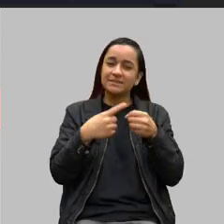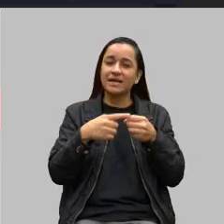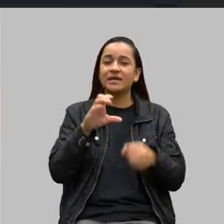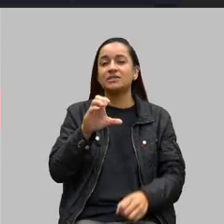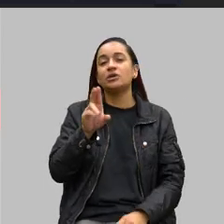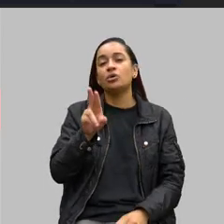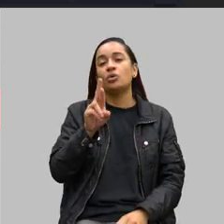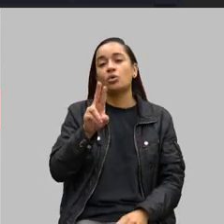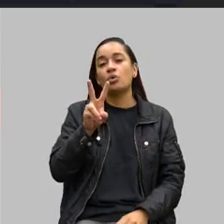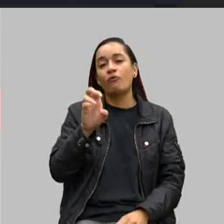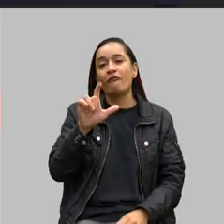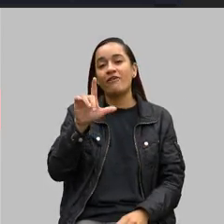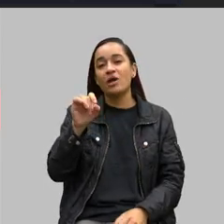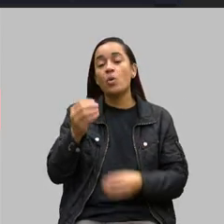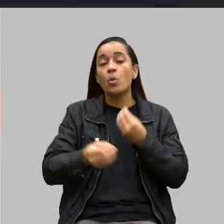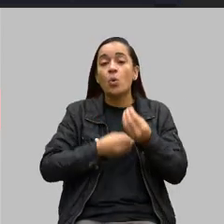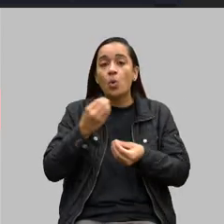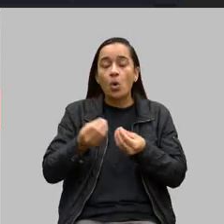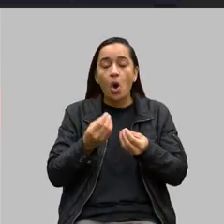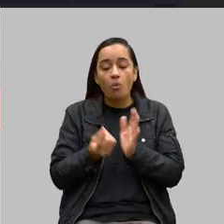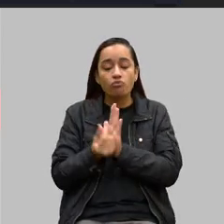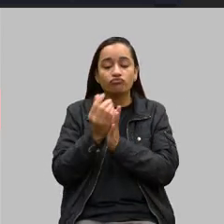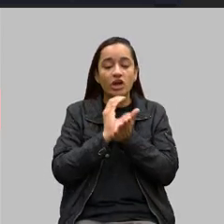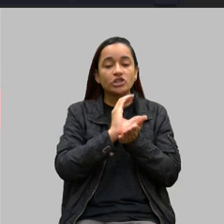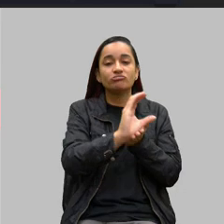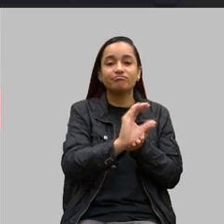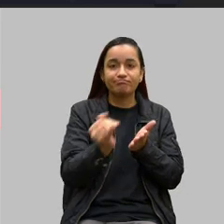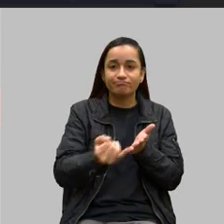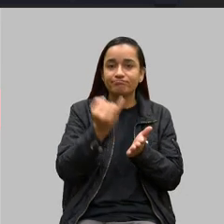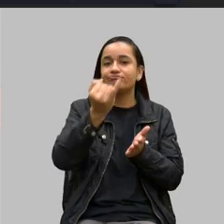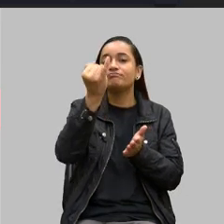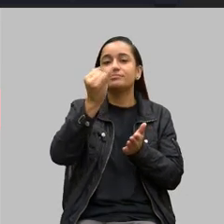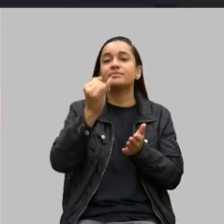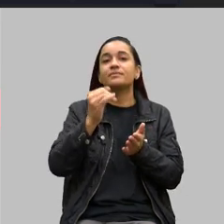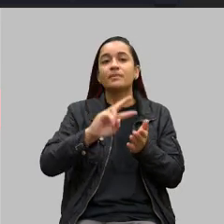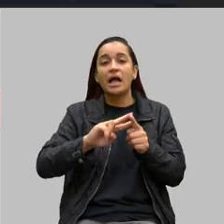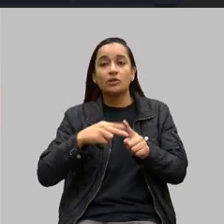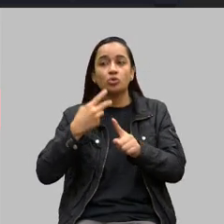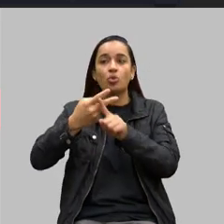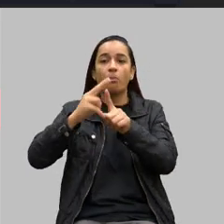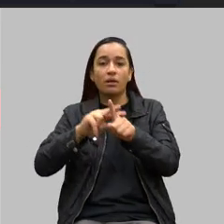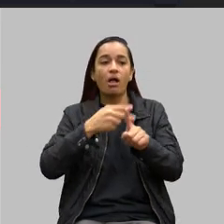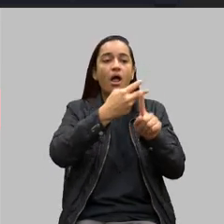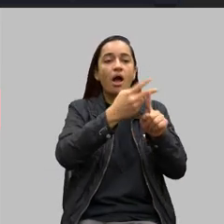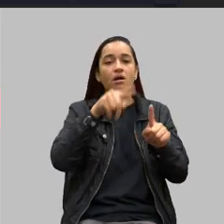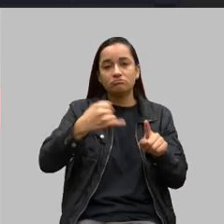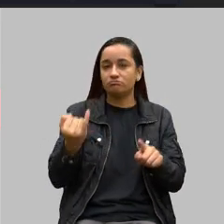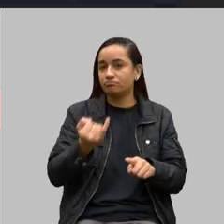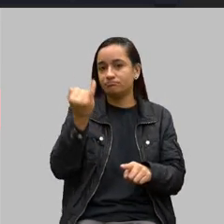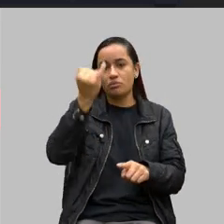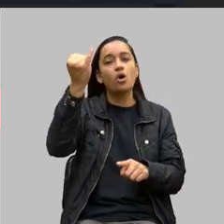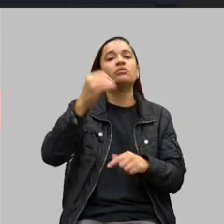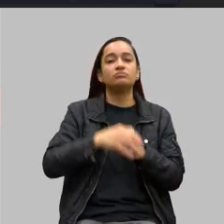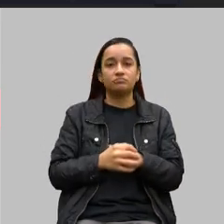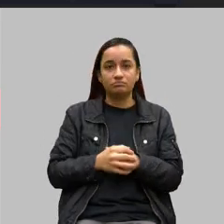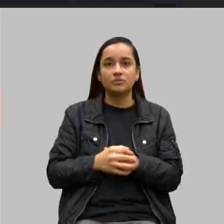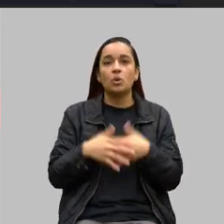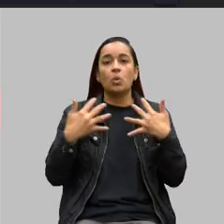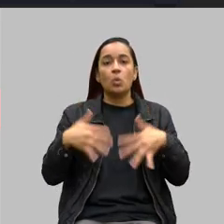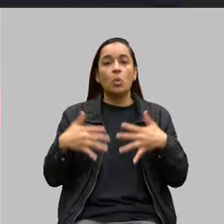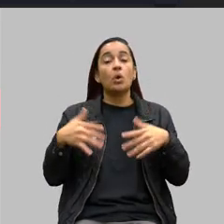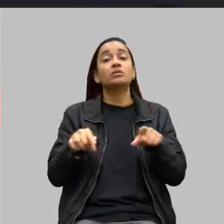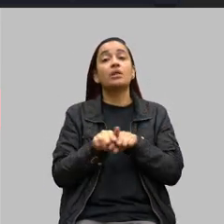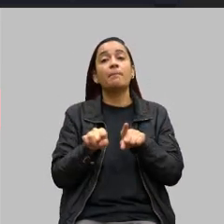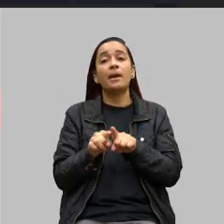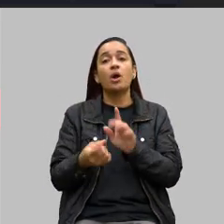de atração de investimento né que a duplicação que os investimentos que foram feitos estão trazendo é impressionante contribuição pro caixa dos